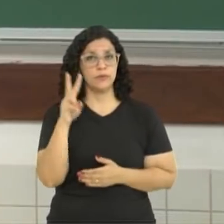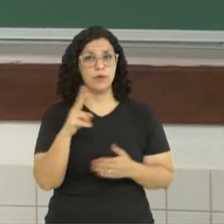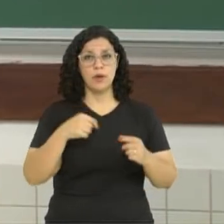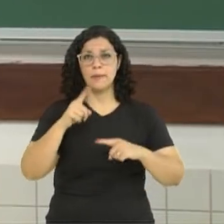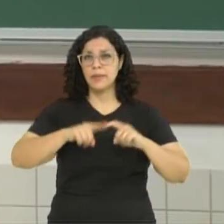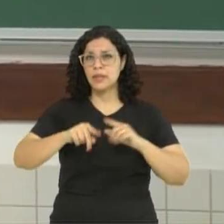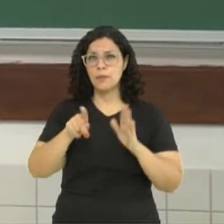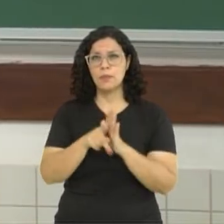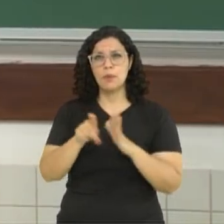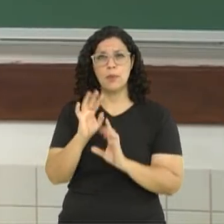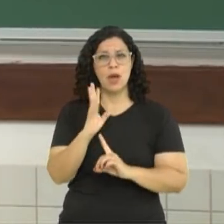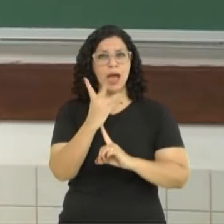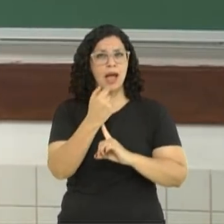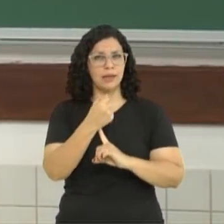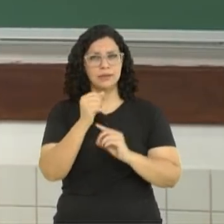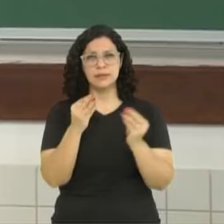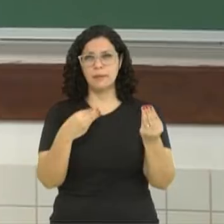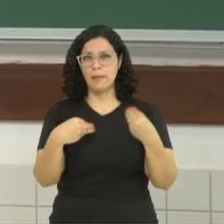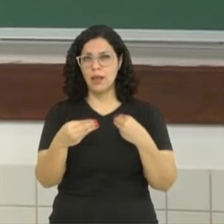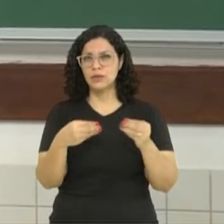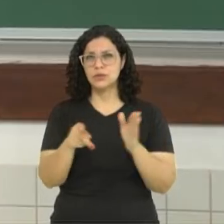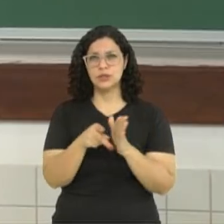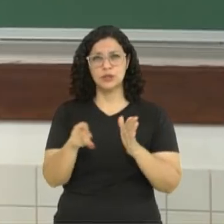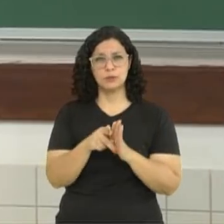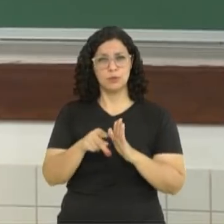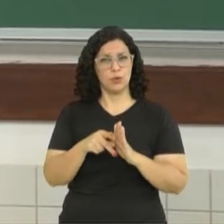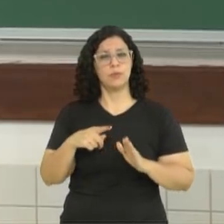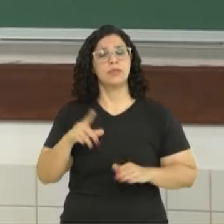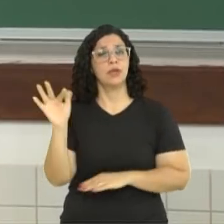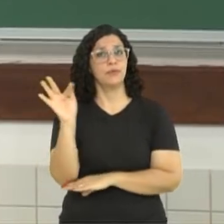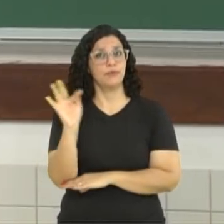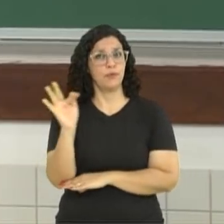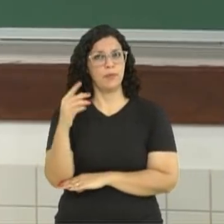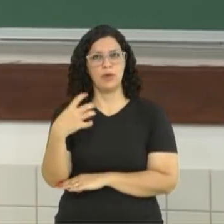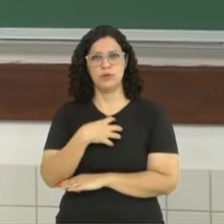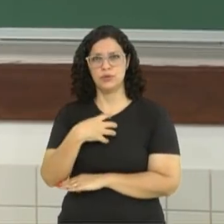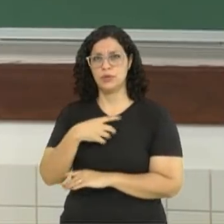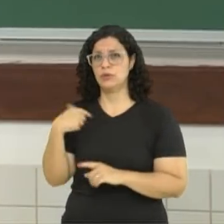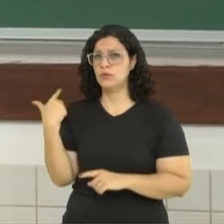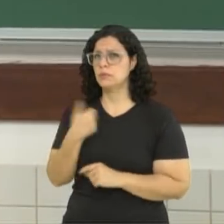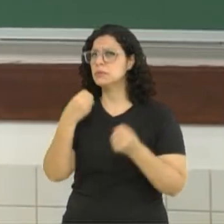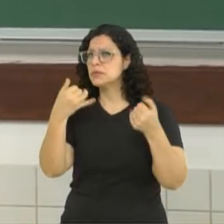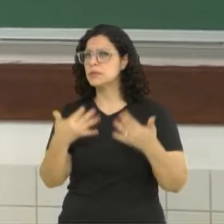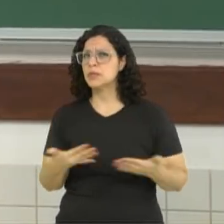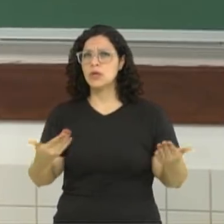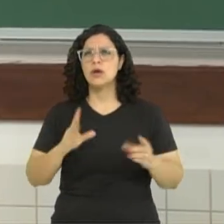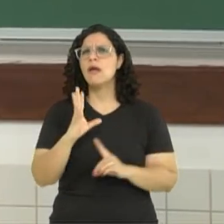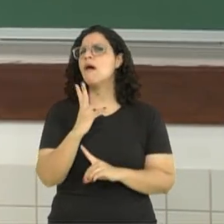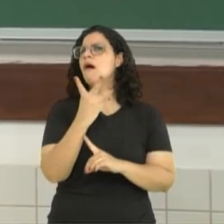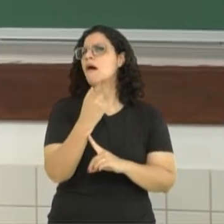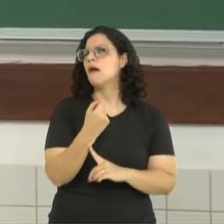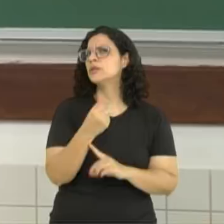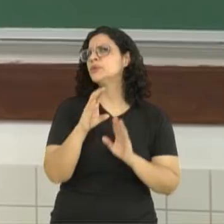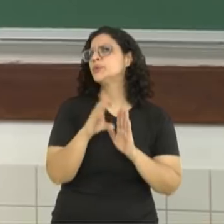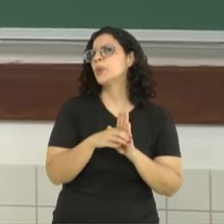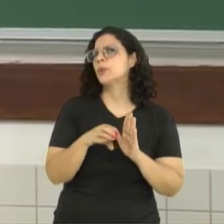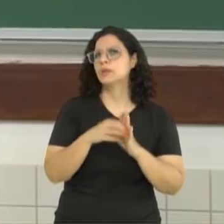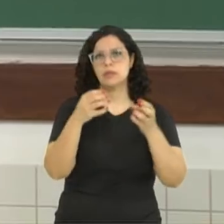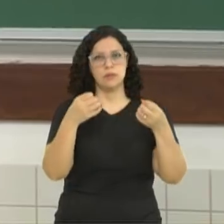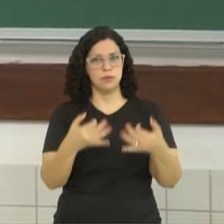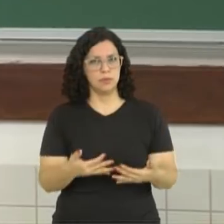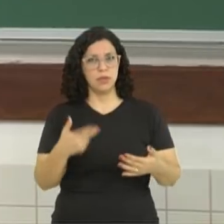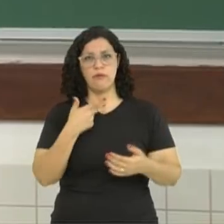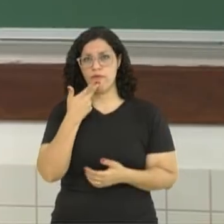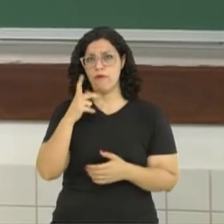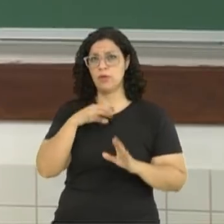elementos formais das artes plásticas. Mas antes de começar tudo, a gente tem que poder definir de certa forma o que é arte. Eu sempre falo assim